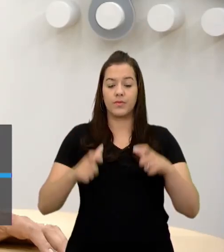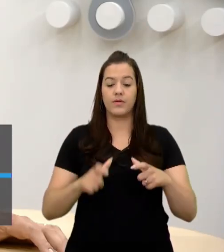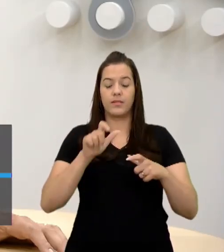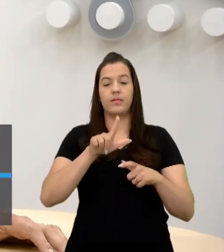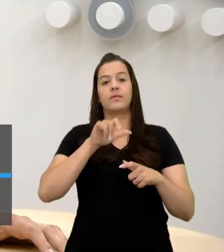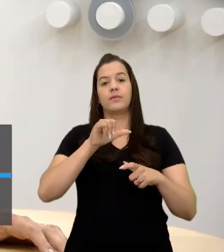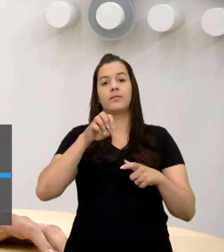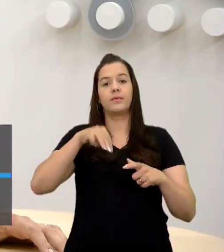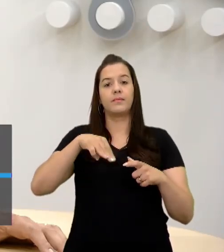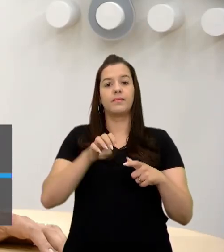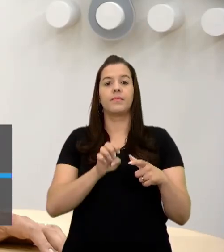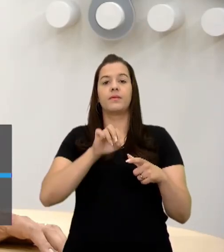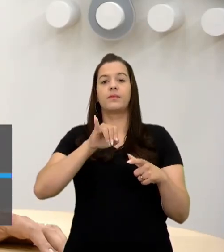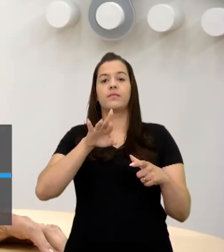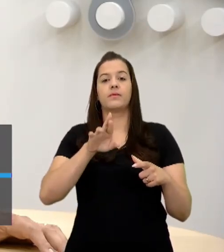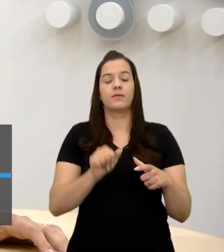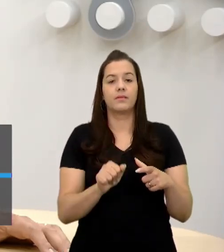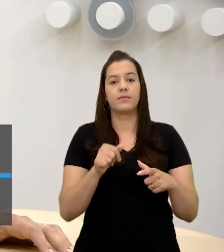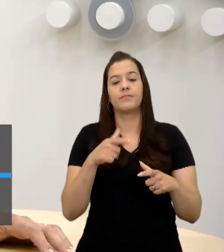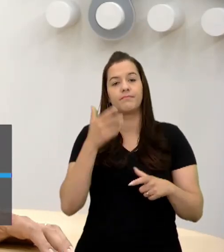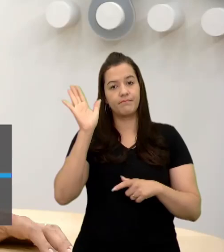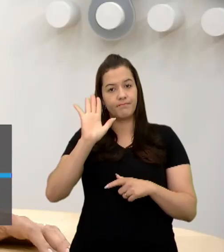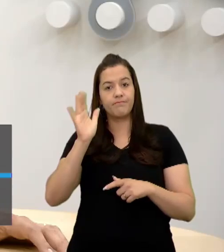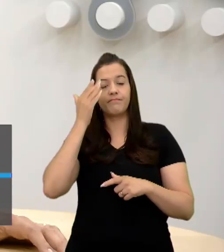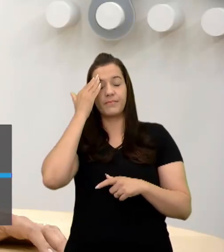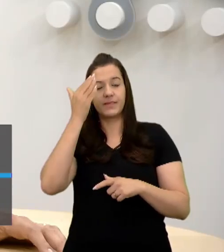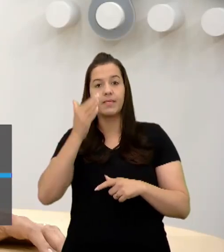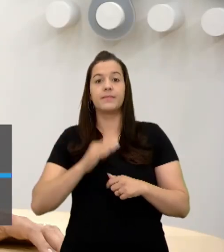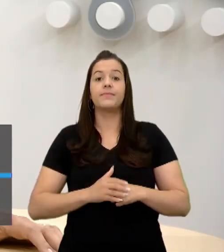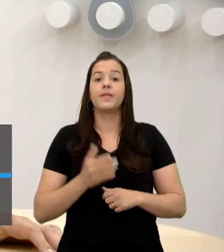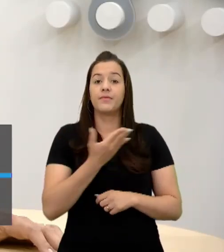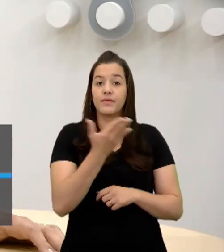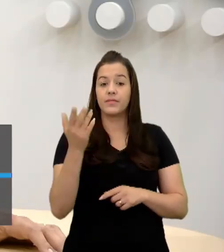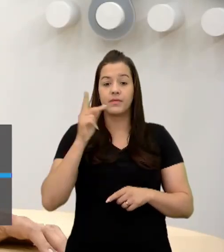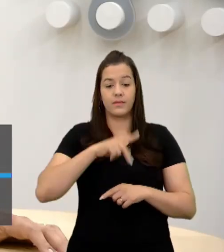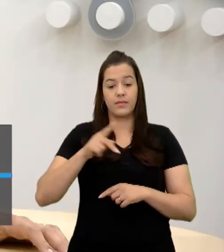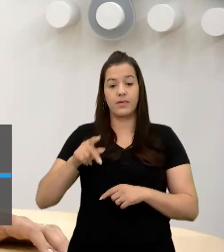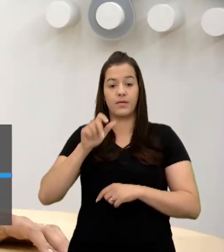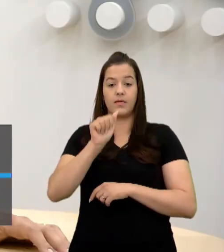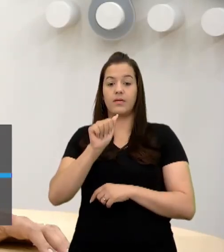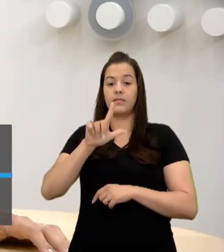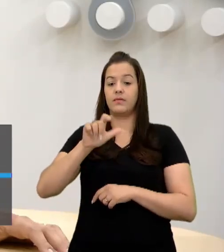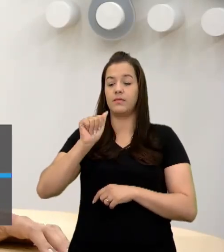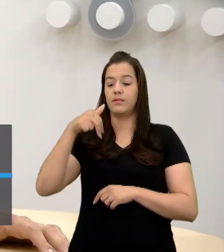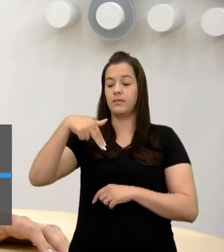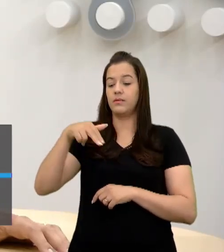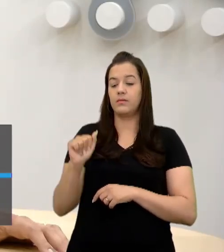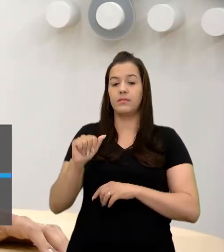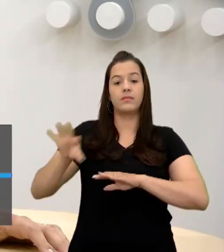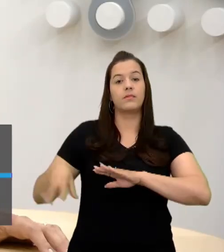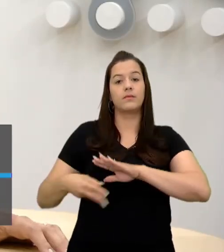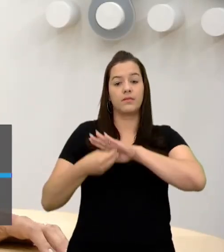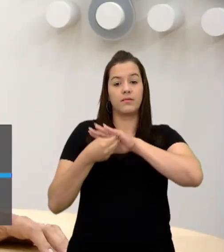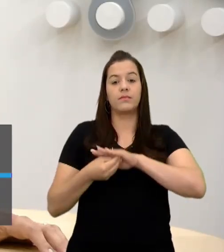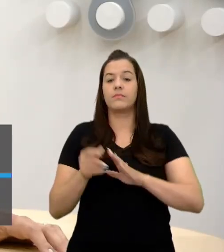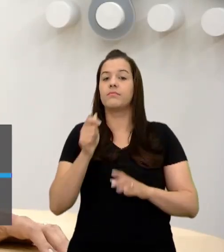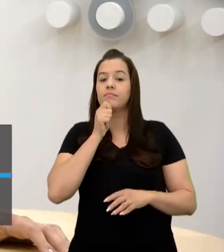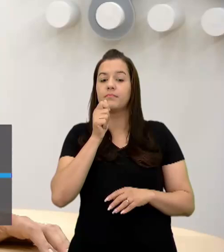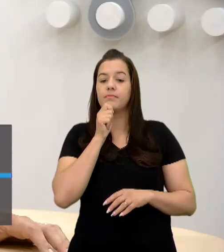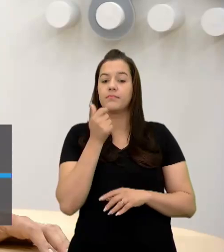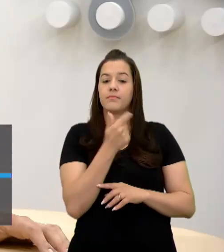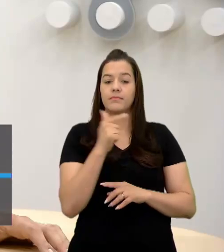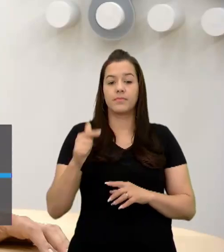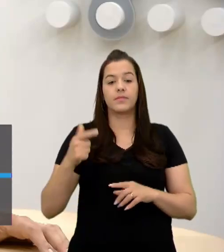aqui acompanhando a gente também. Valeu. Professora Alana, dizendo que ainda as aulas não estão aparecendo no repositório, Tony.